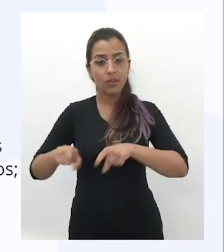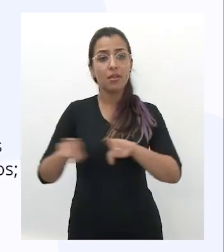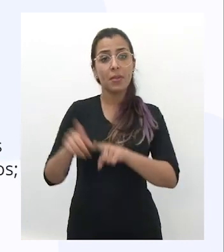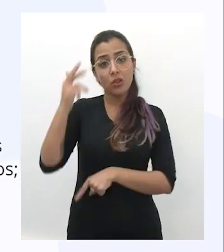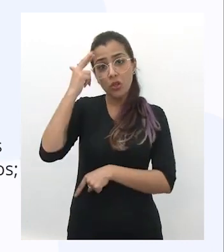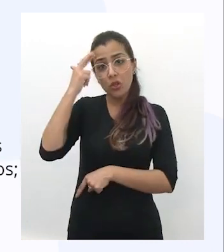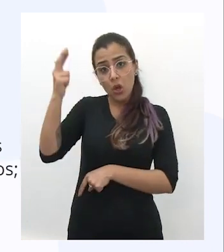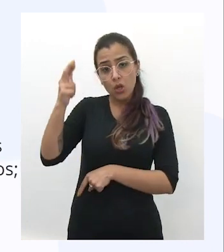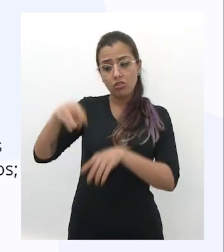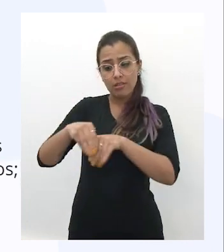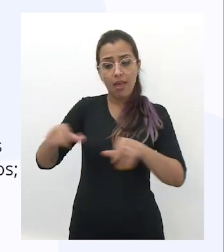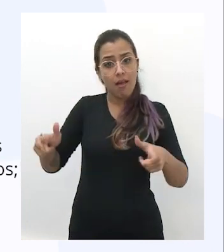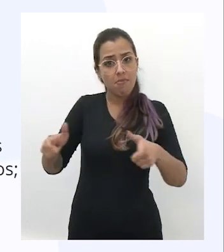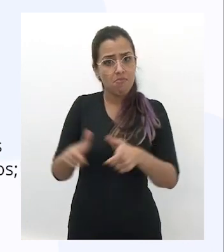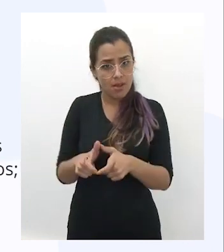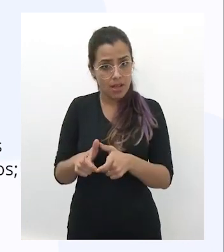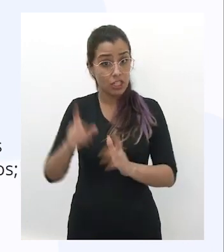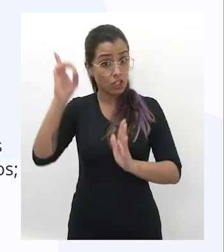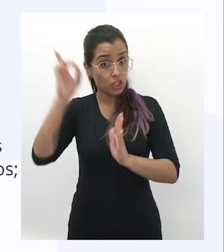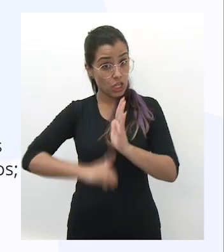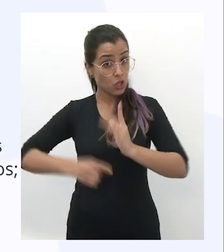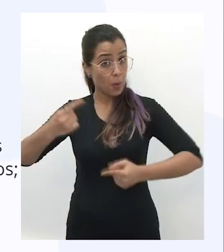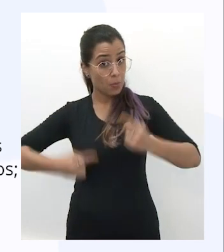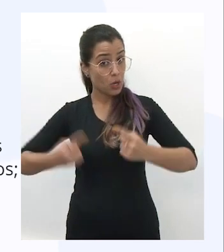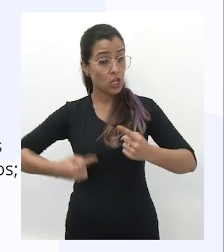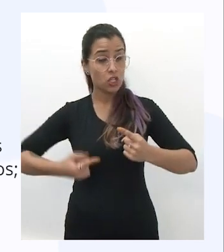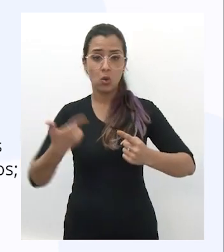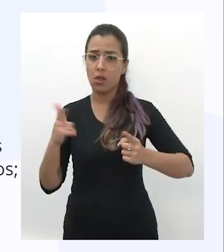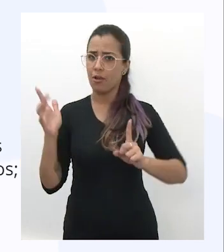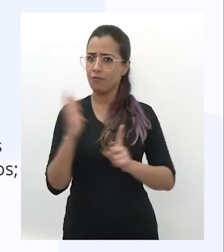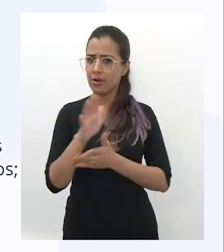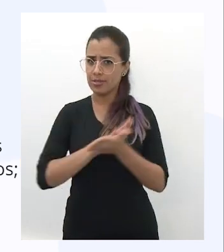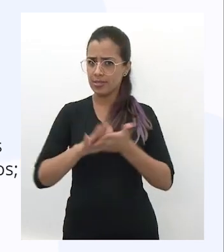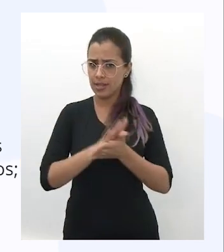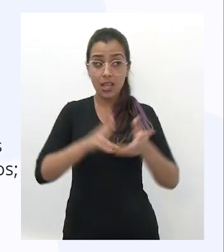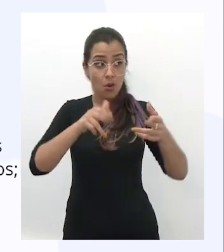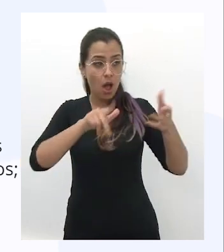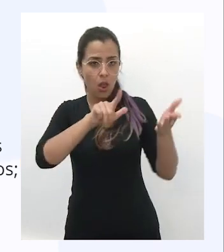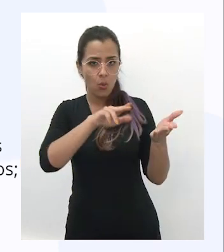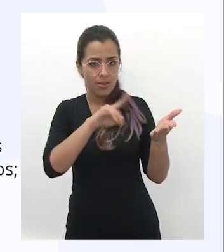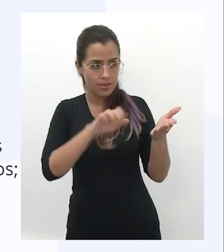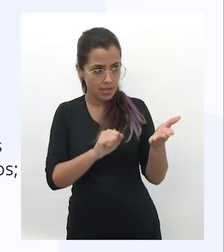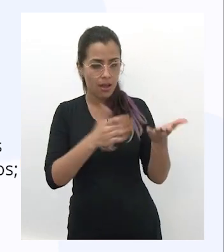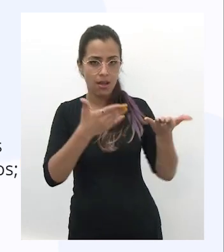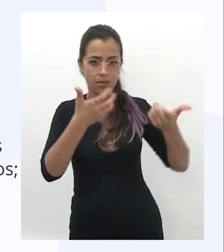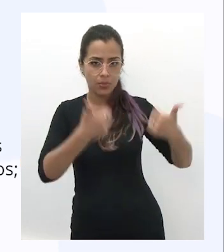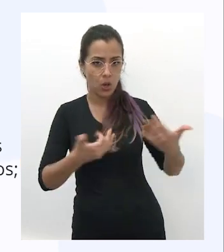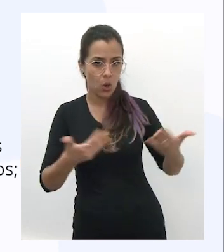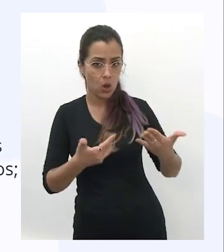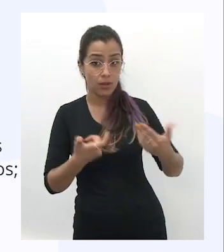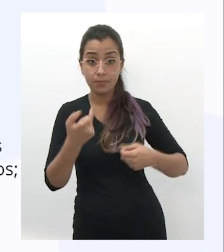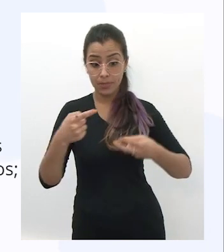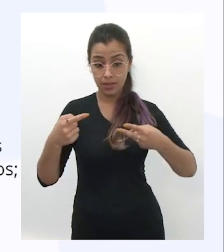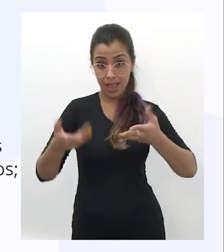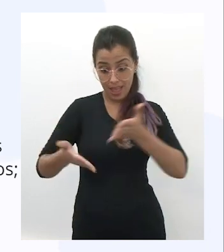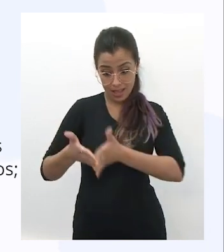proprietários. Eles não possuíam direitos políticos. Então, como a professora Luísa frisou aqui, neste momento ainda não